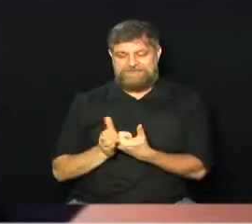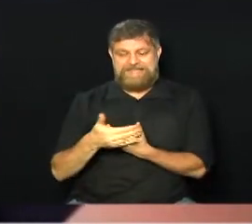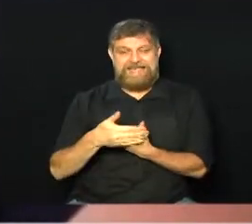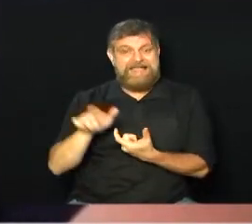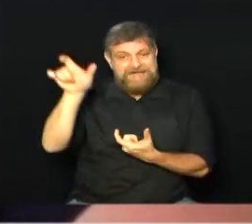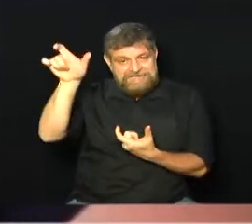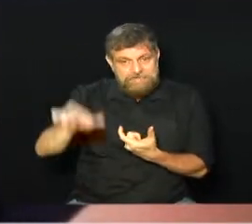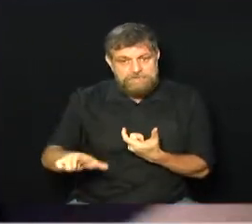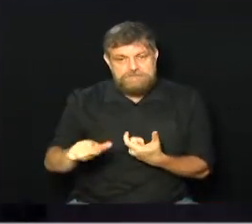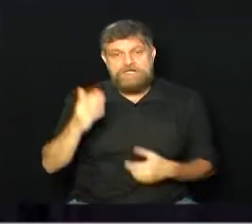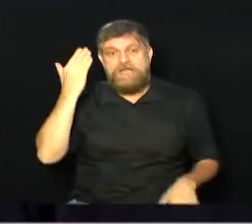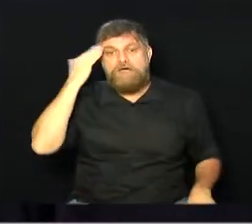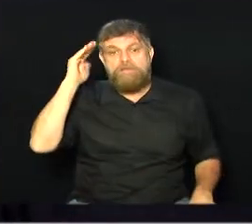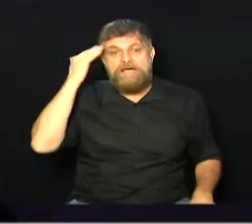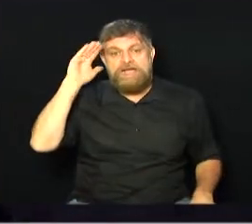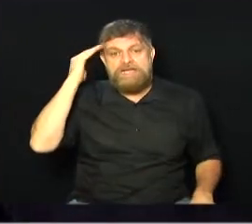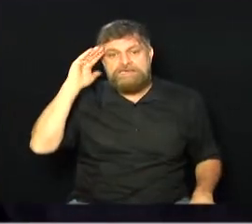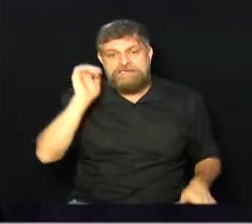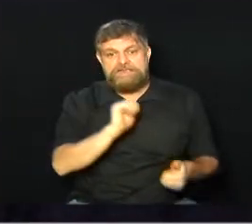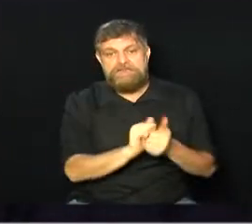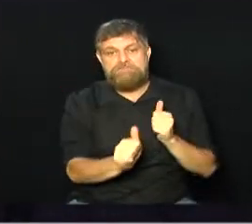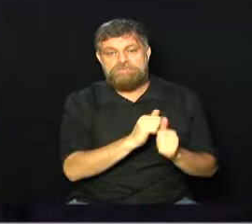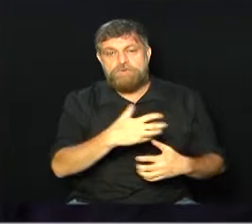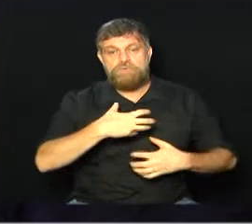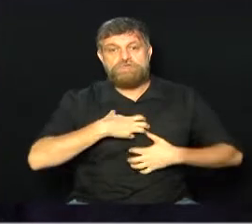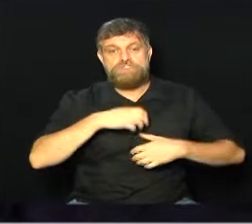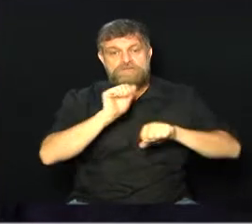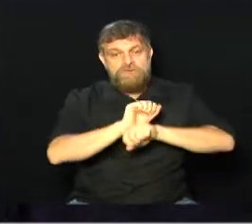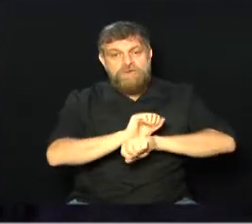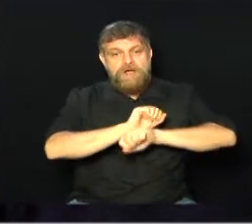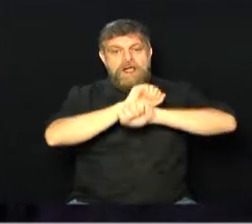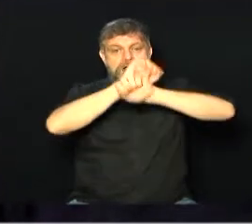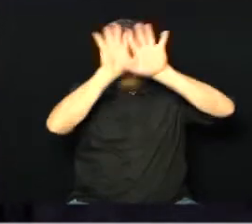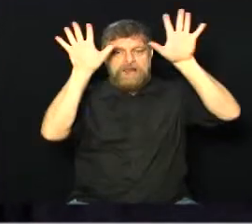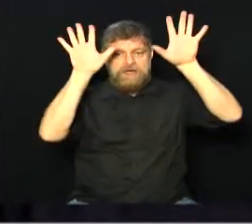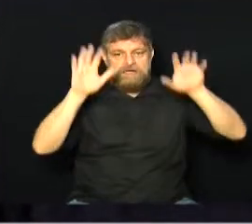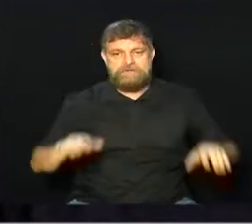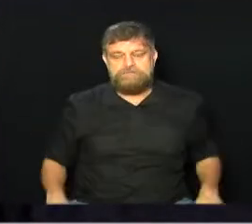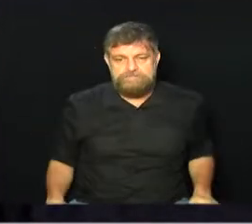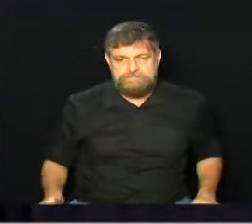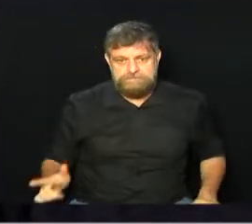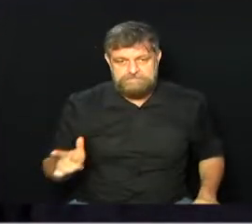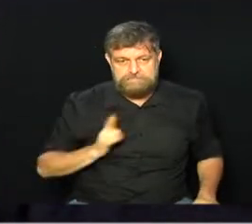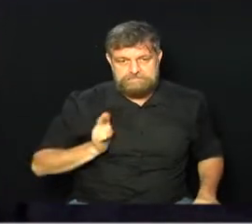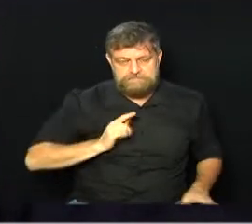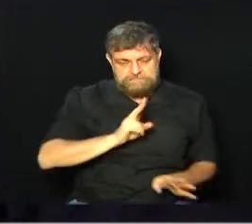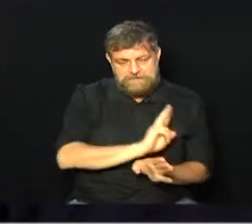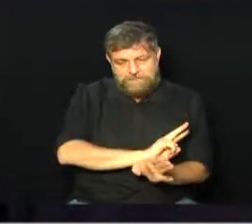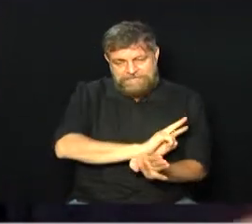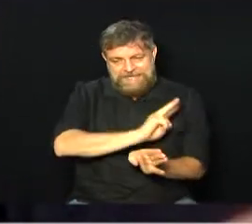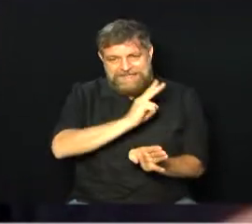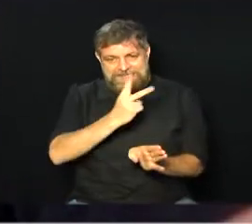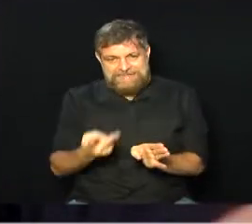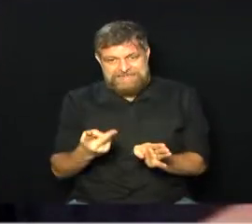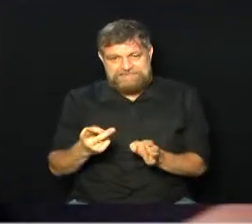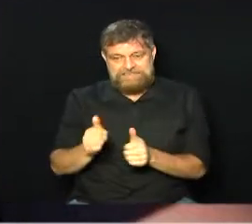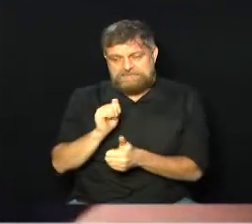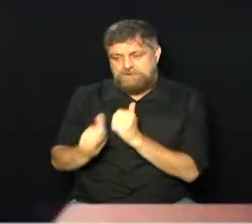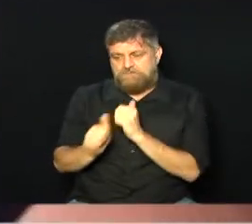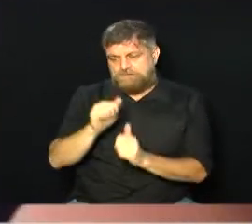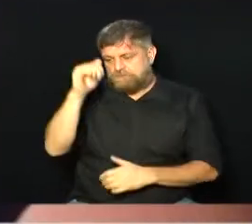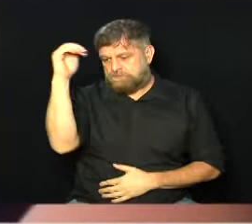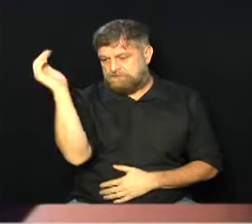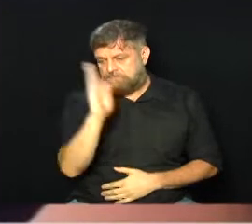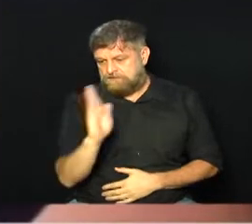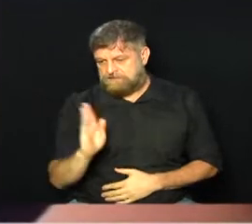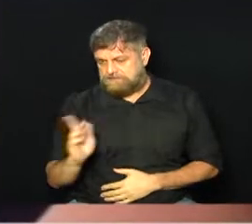possam entender o futebol de uma maneira clara e onde estiver. É um equilíbrio e uma transição também, né? Que o futebol brasileiro passa também, com